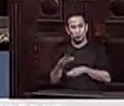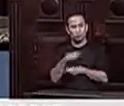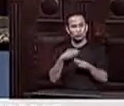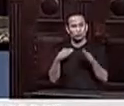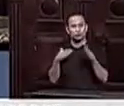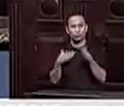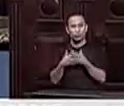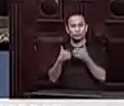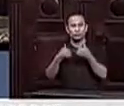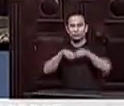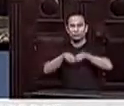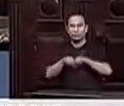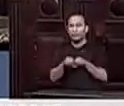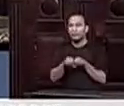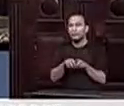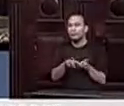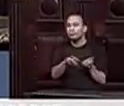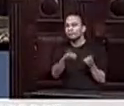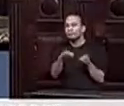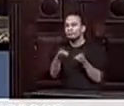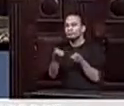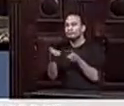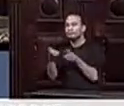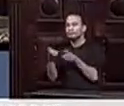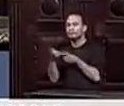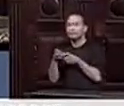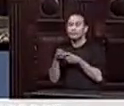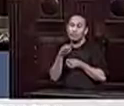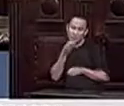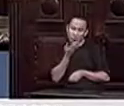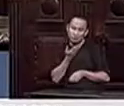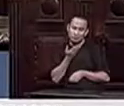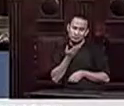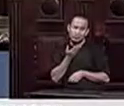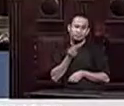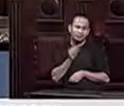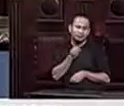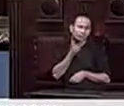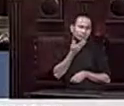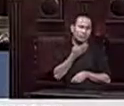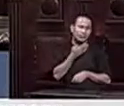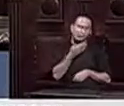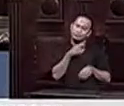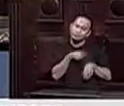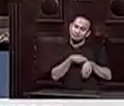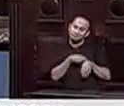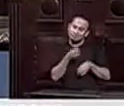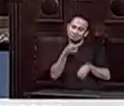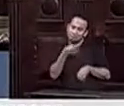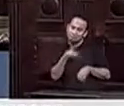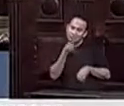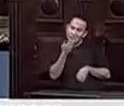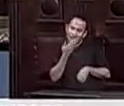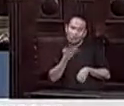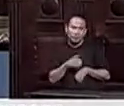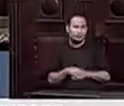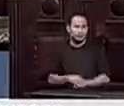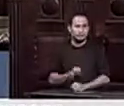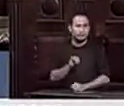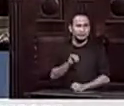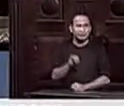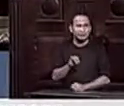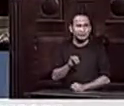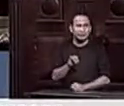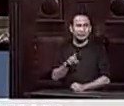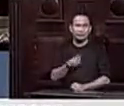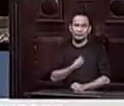estão sendo observados, e que bom, né? Até certo ponto, que bom. Agora, se nós vivemos